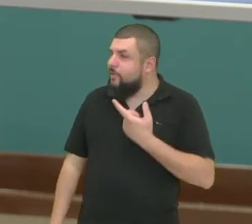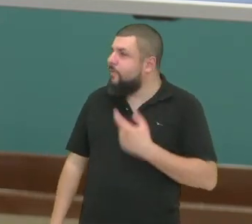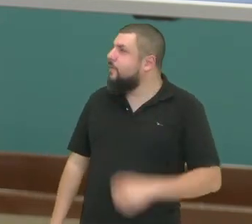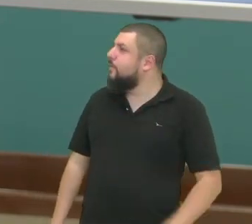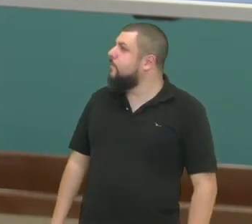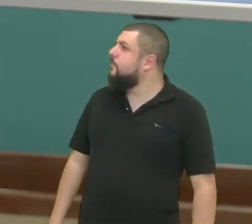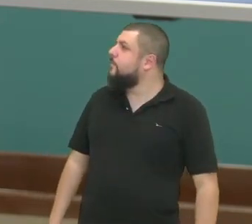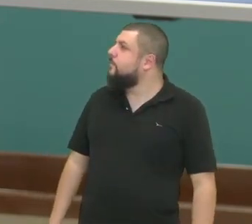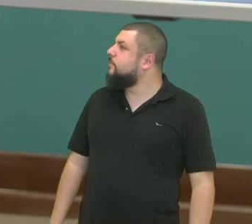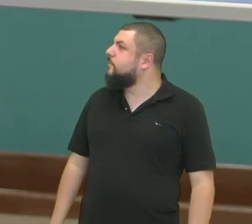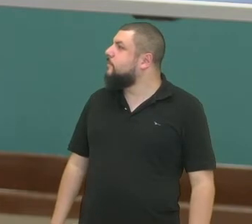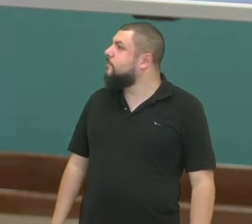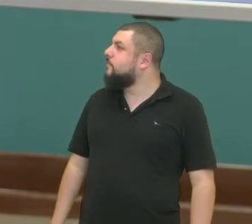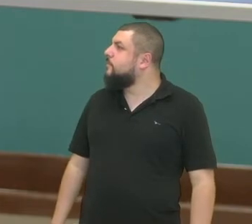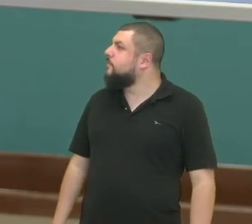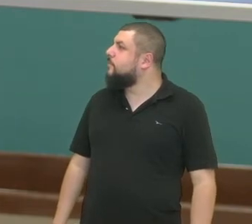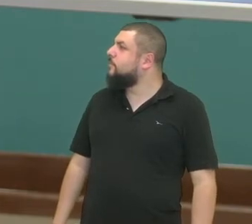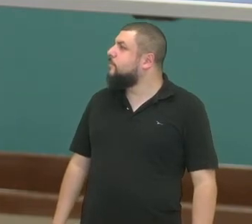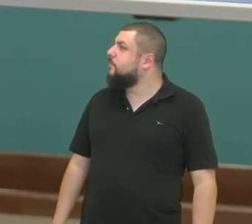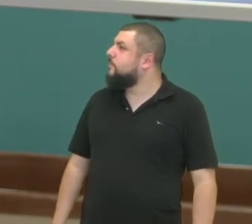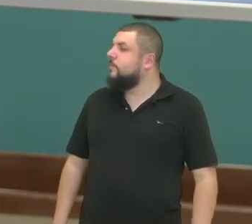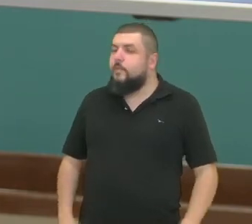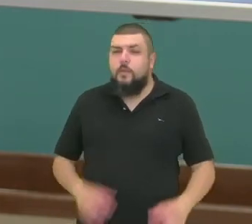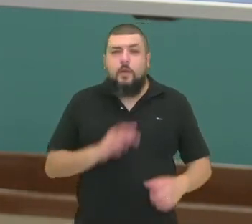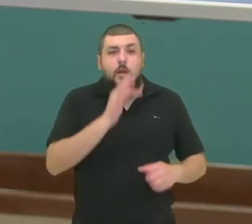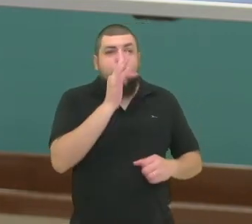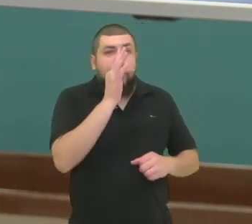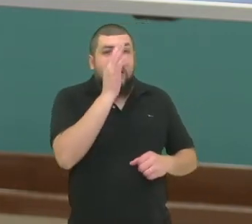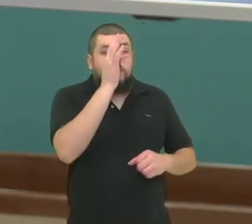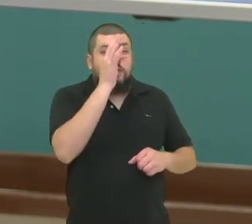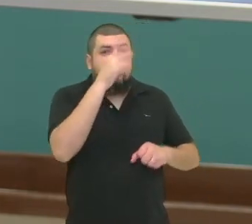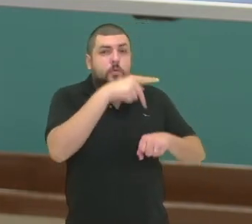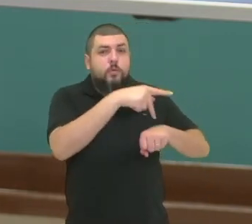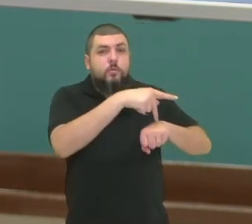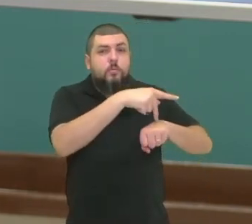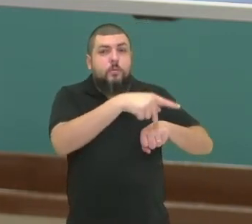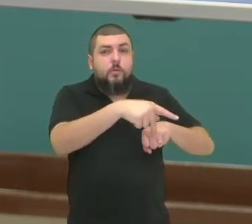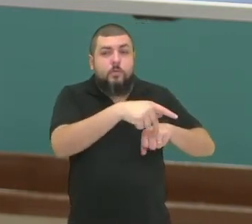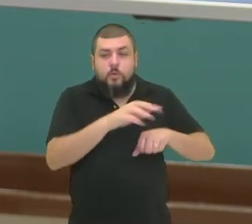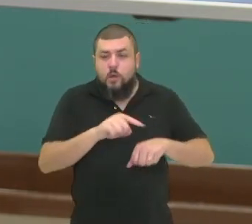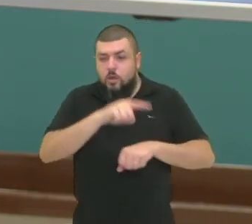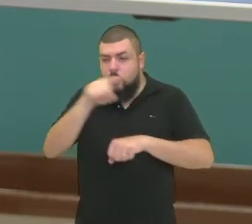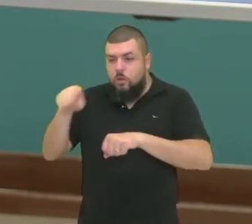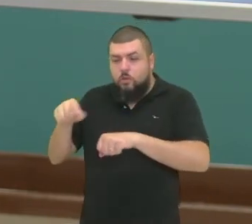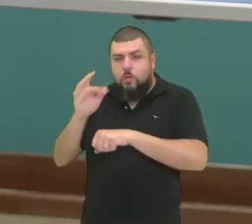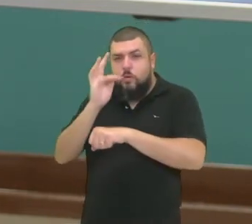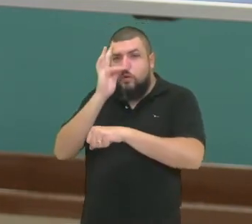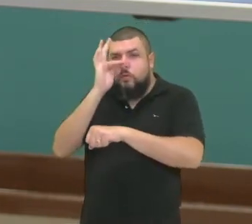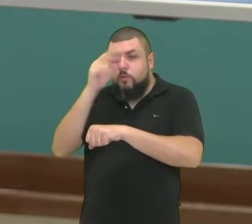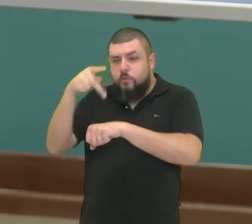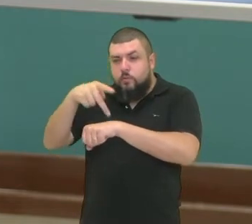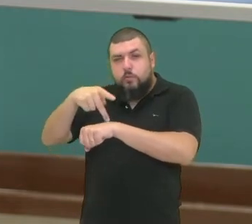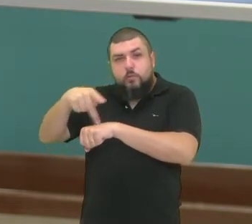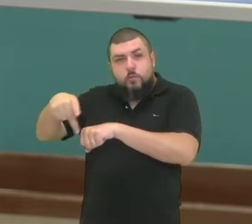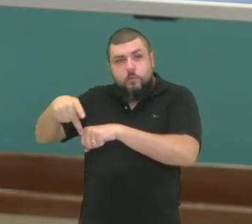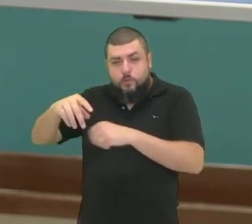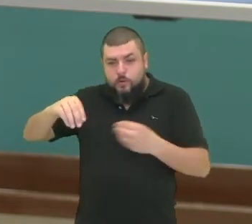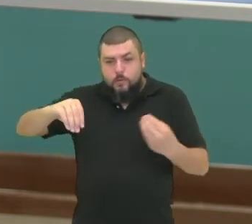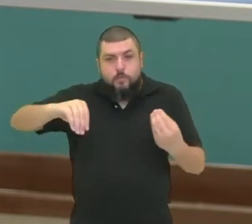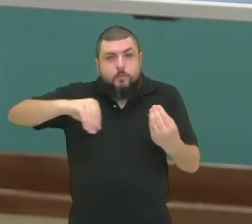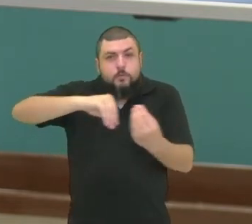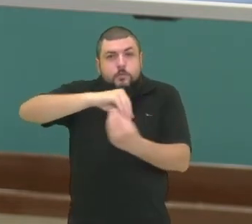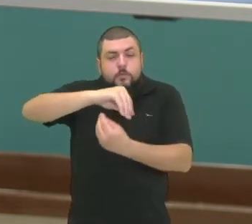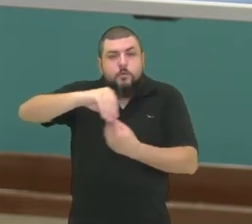as brancas, ele conseguiu chegar, então, na F1 geração, a primeira geração que é chamada F1,